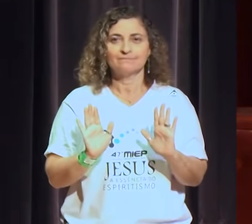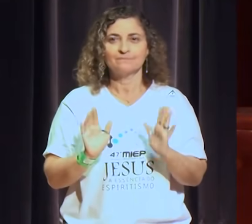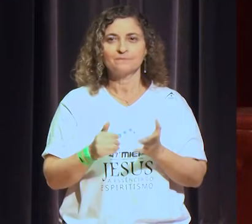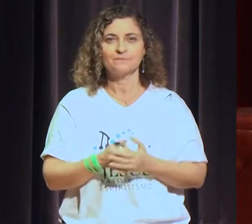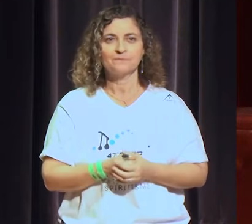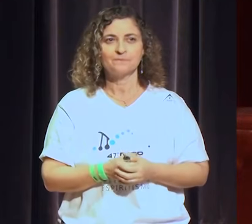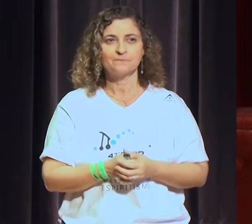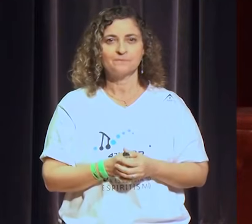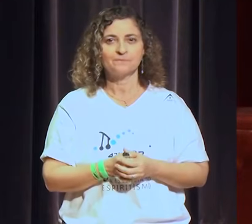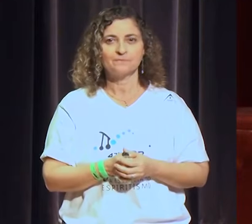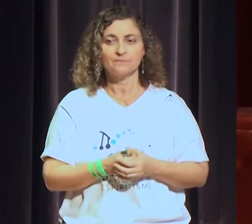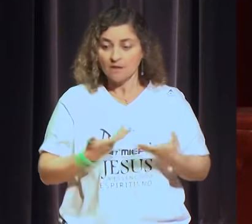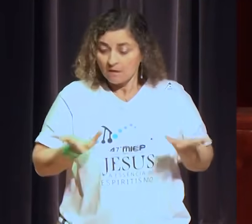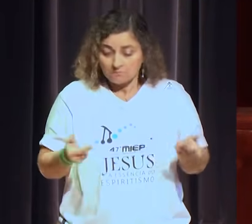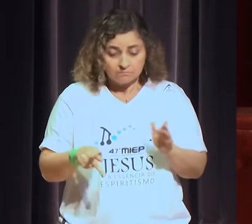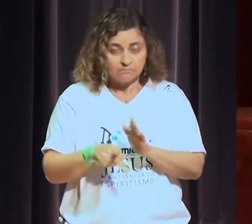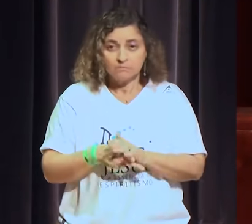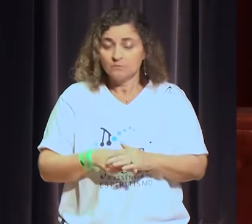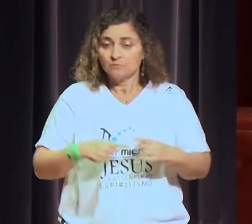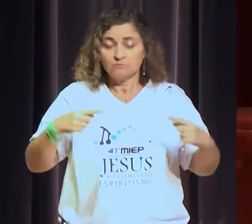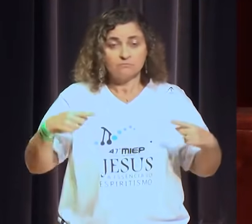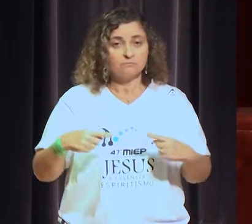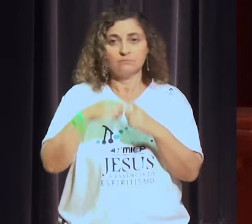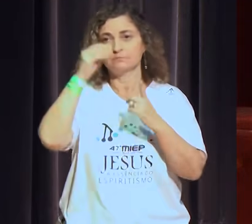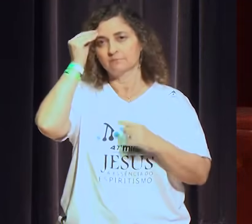Mas assim, né?